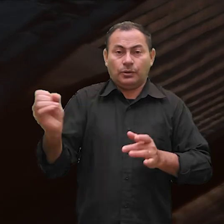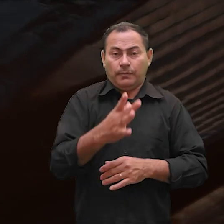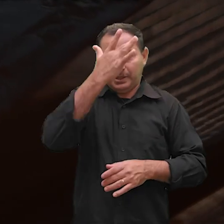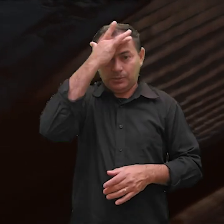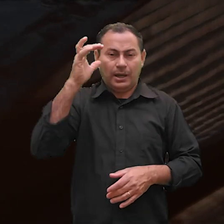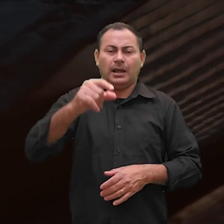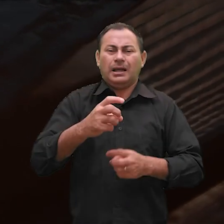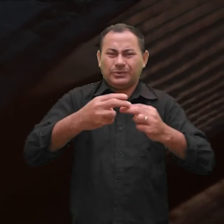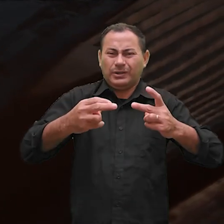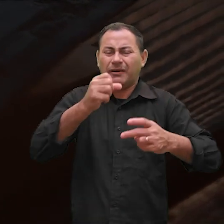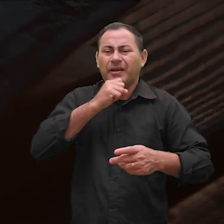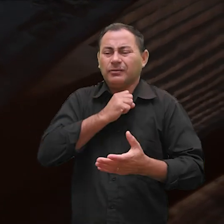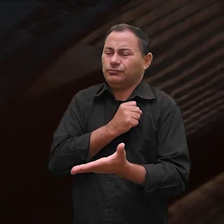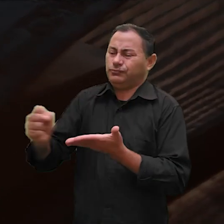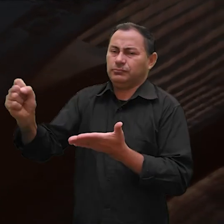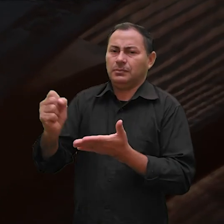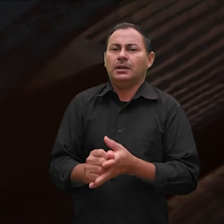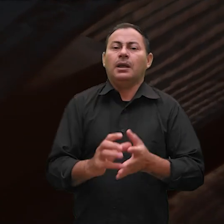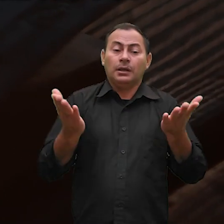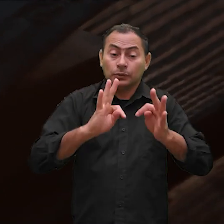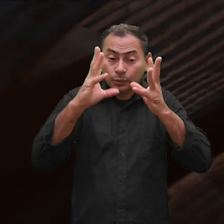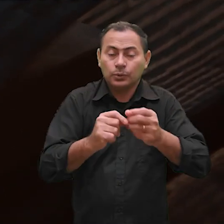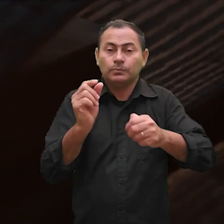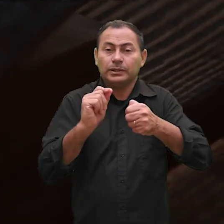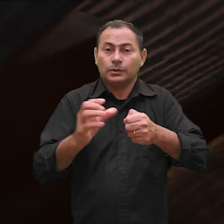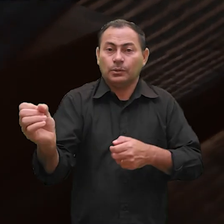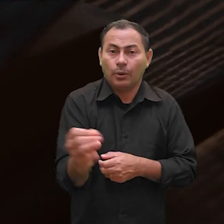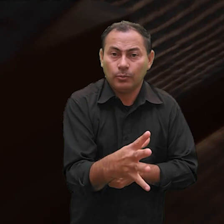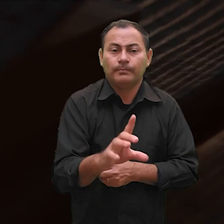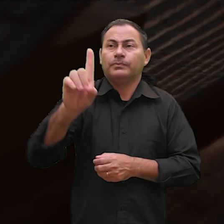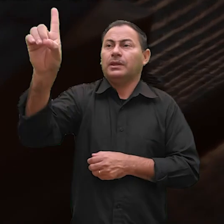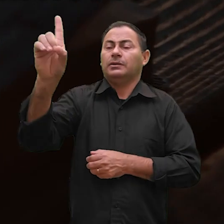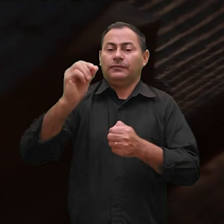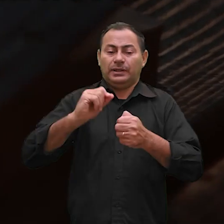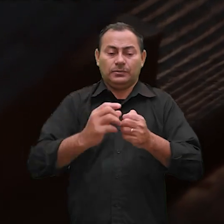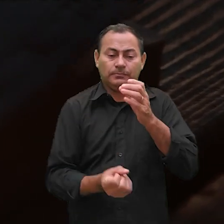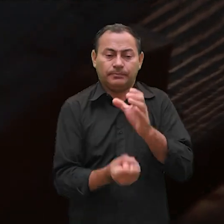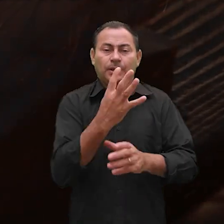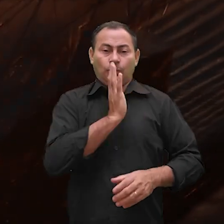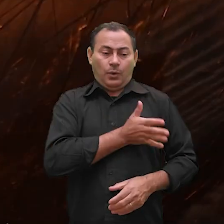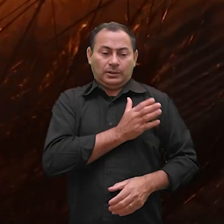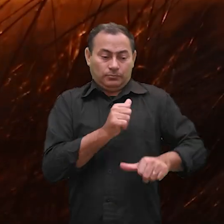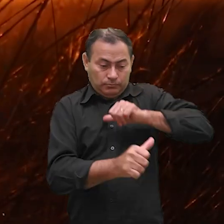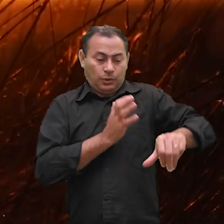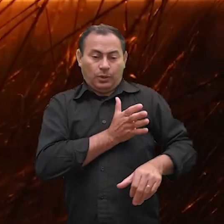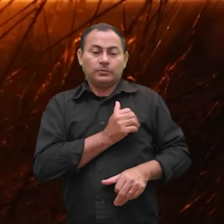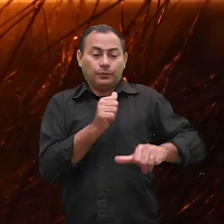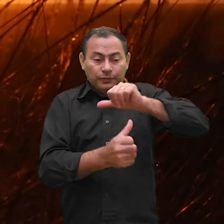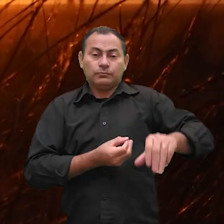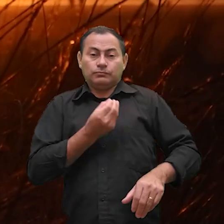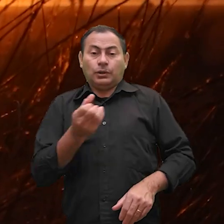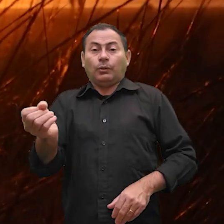nova criatura é, as coisas velhas já passaram. Eis que tudo se fez novo. Deus fez um ato de criação no coração do homem